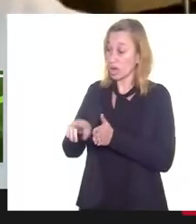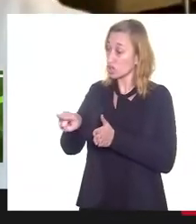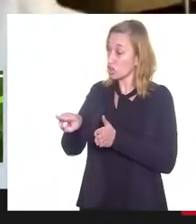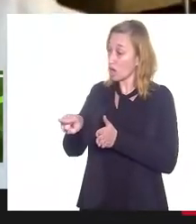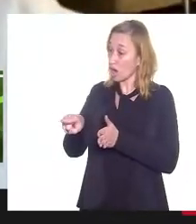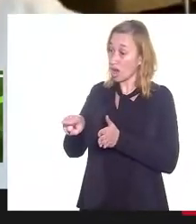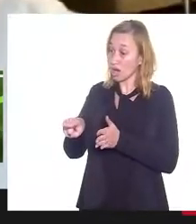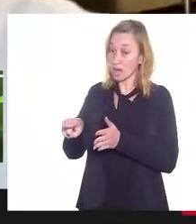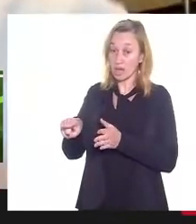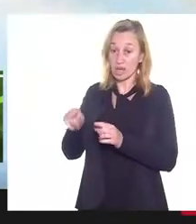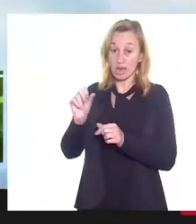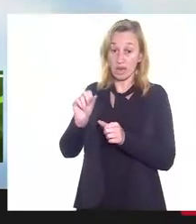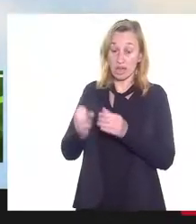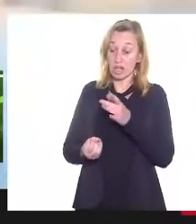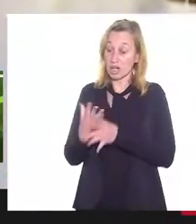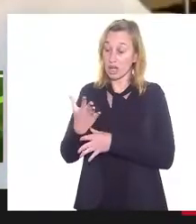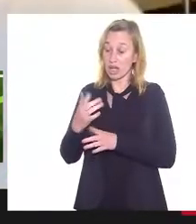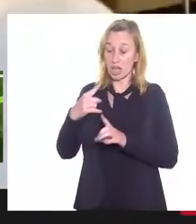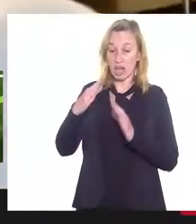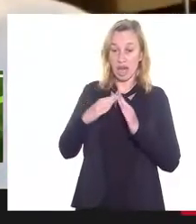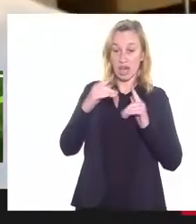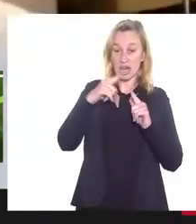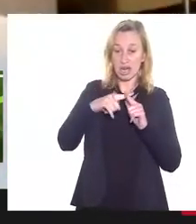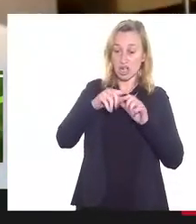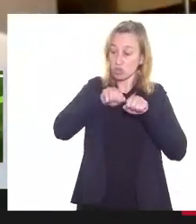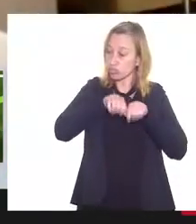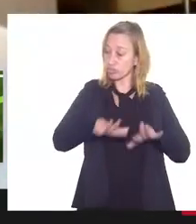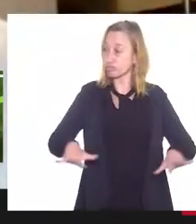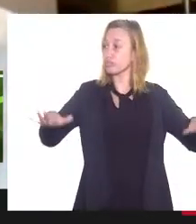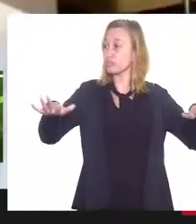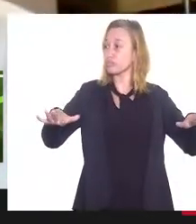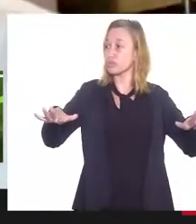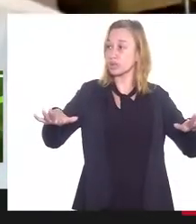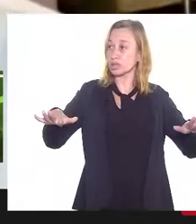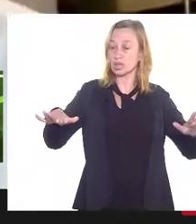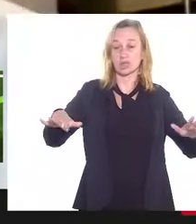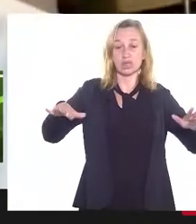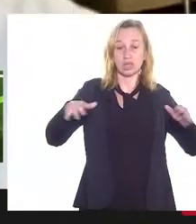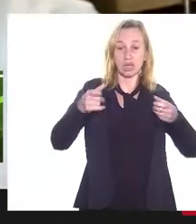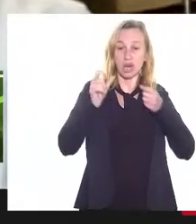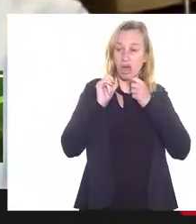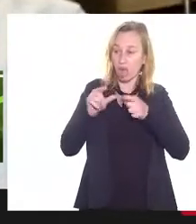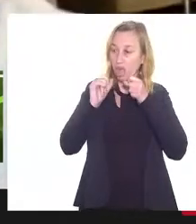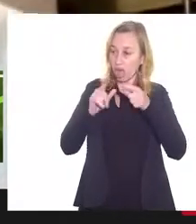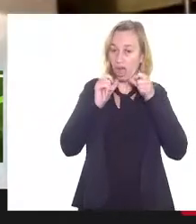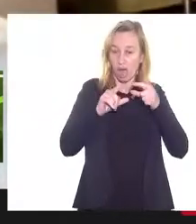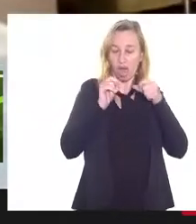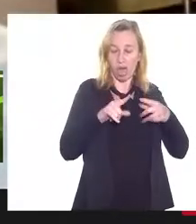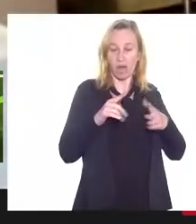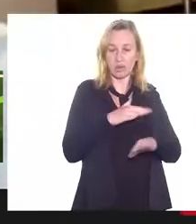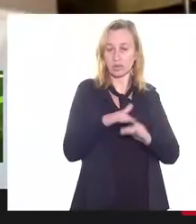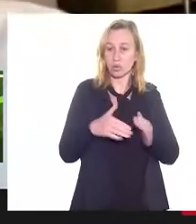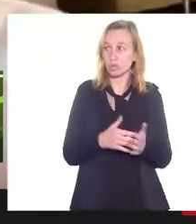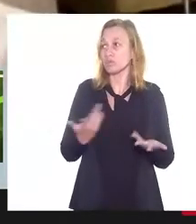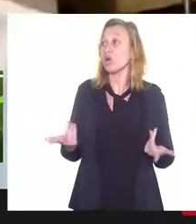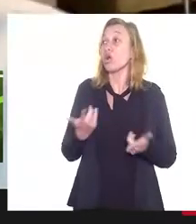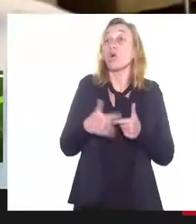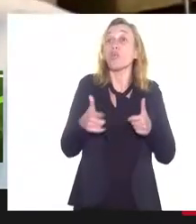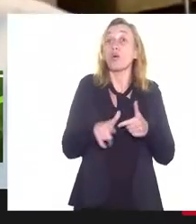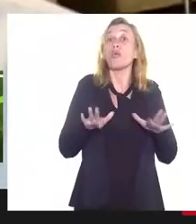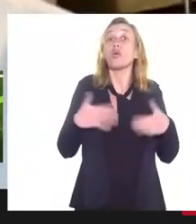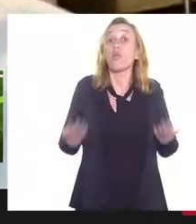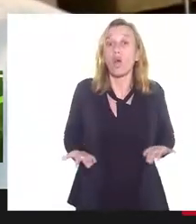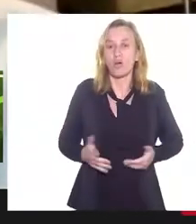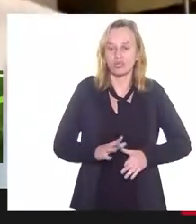a igreja dele e desanca ofensas para todo mundo. Qual é o problema? Você enfia tudo no mesmo